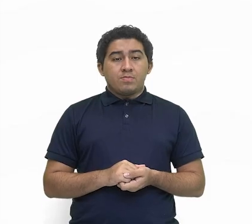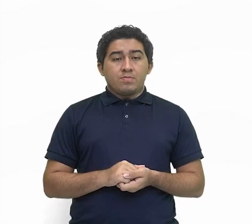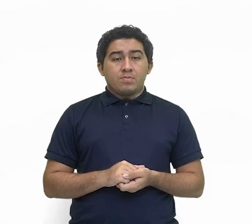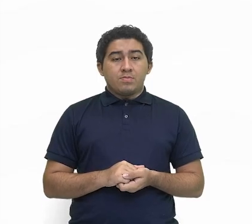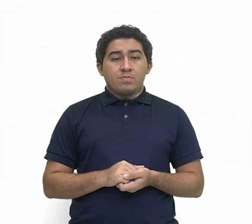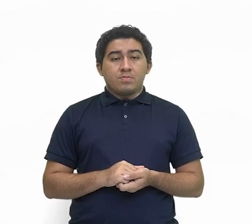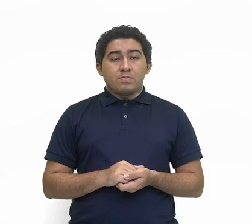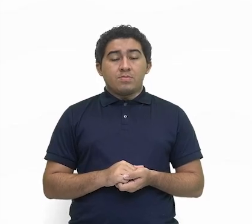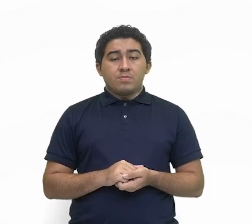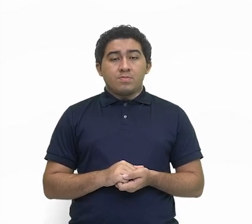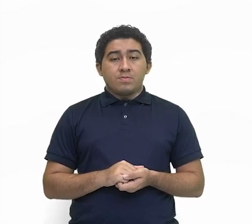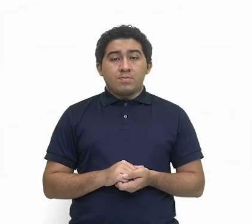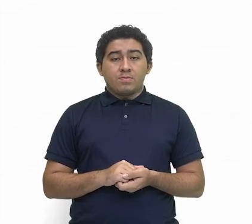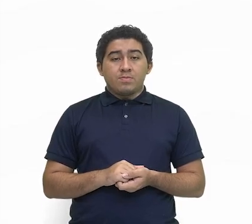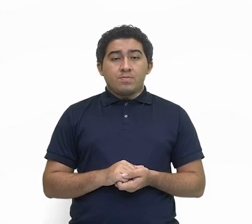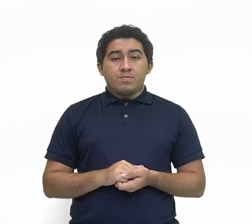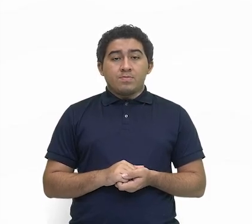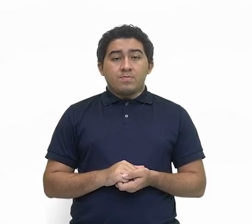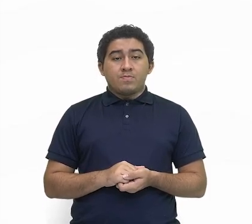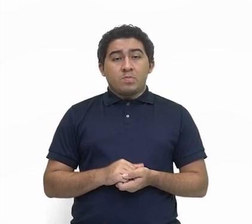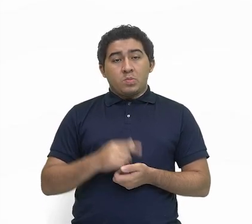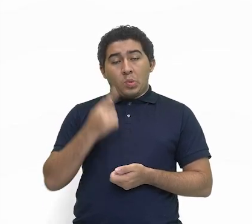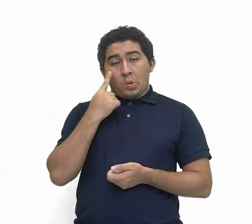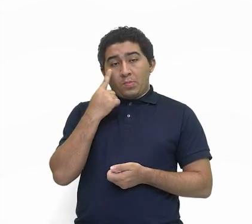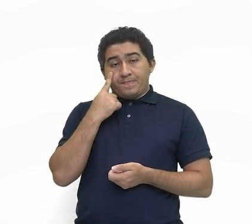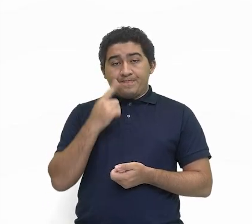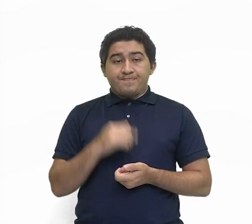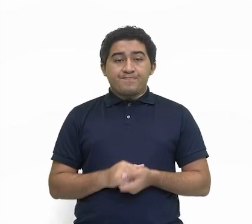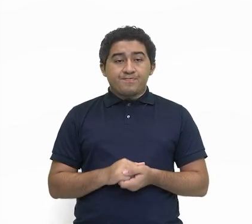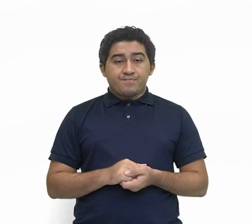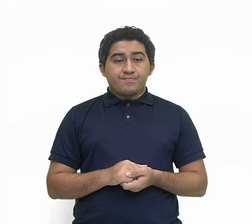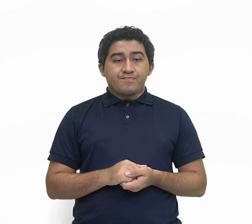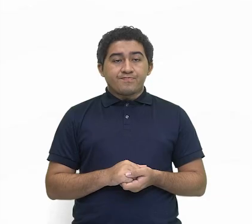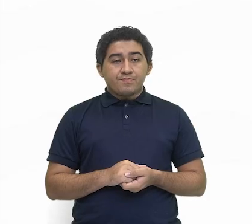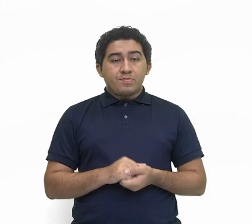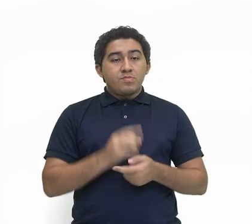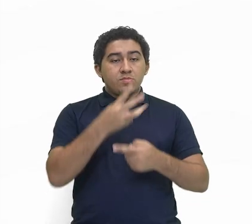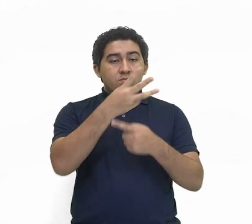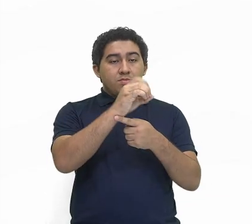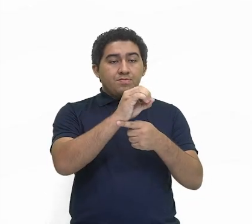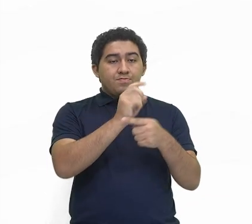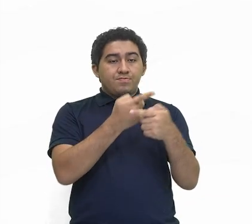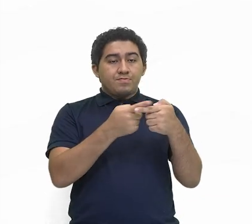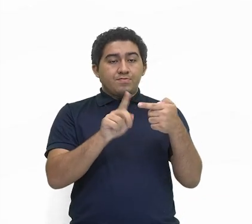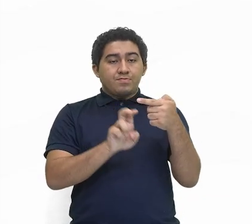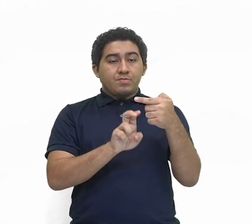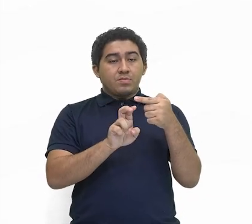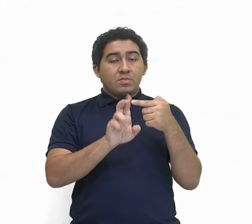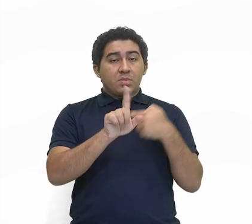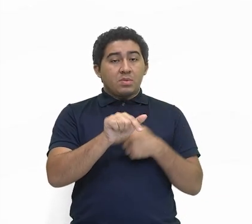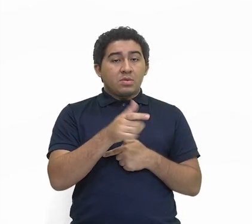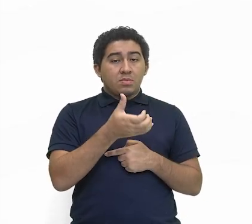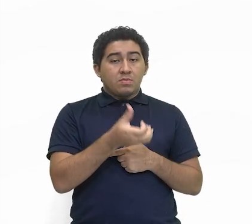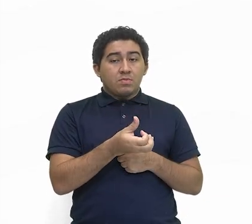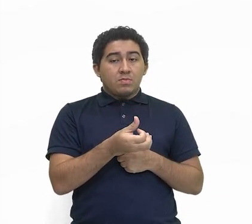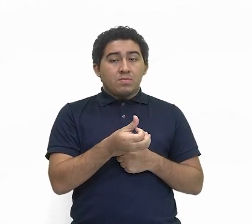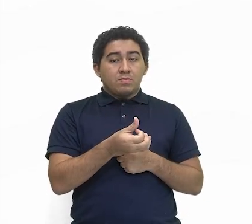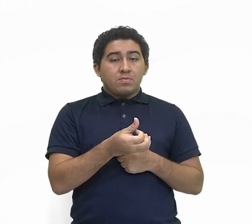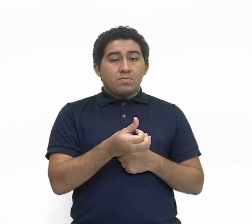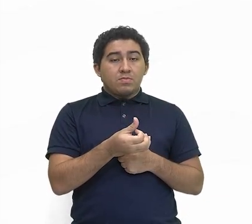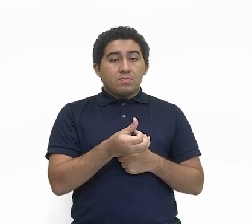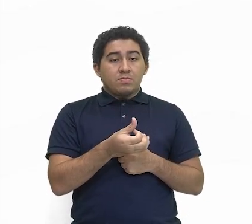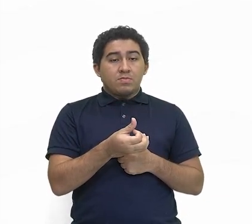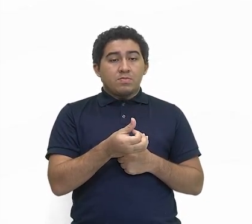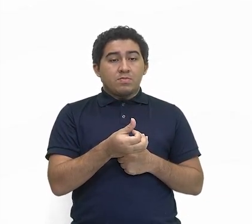menos 32 sobre 9. Aí, olha só. 30 dividido por 5, pessoal, é 6.